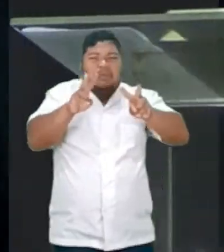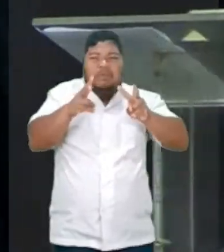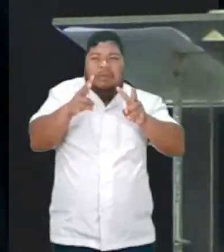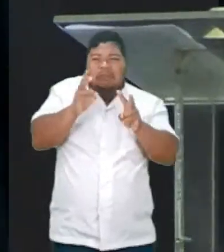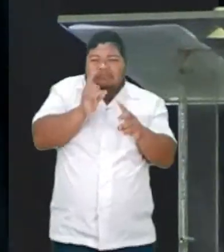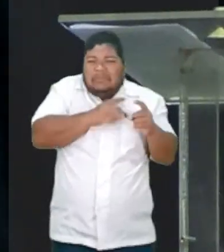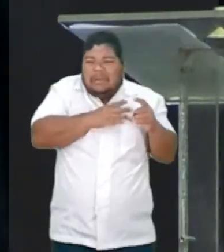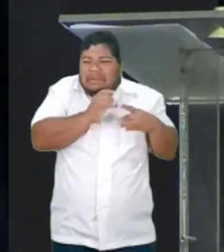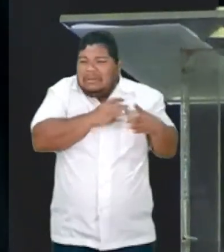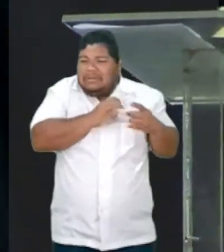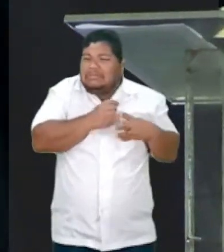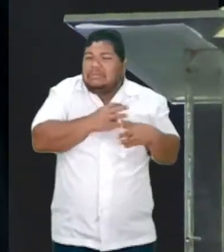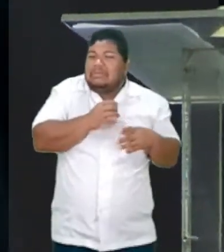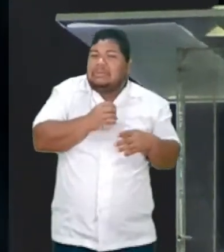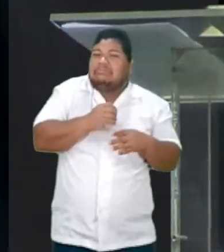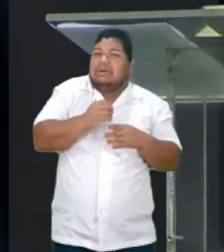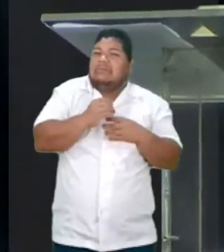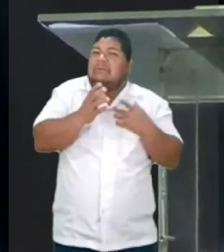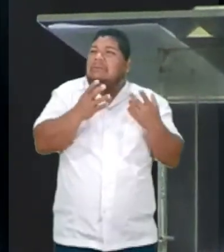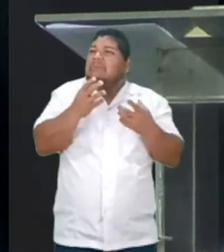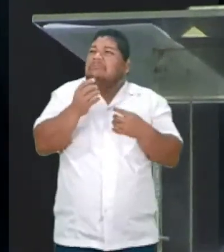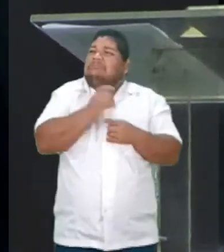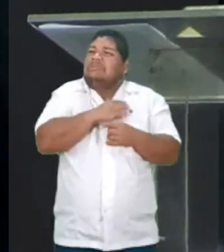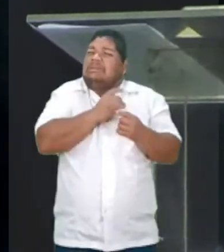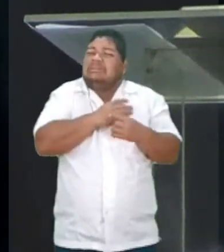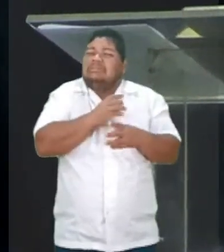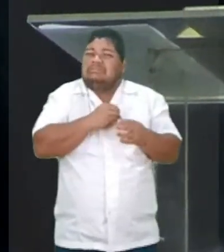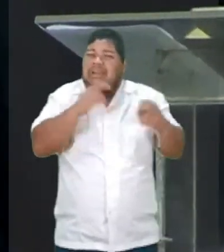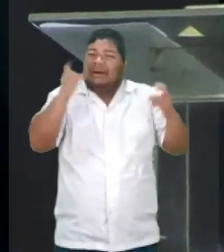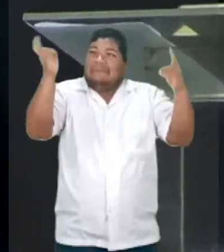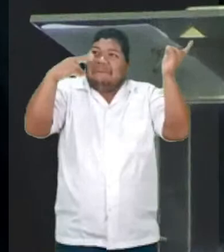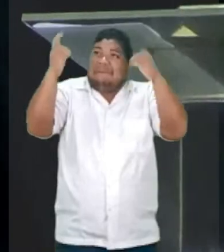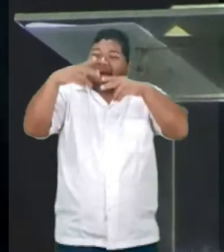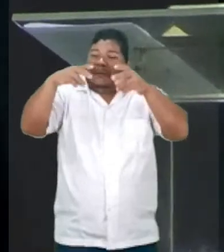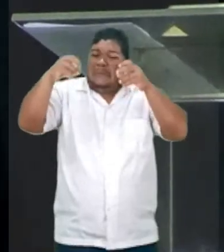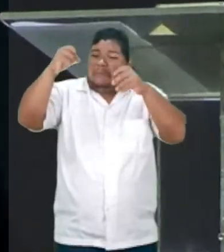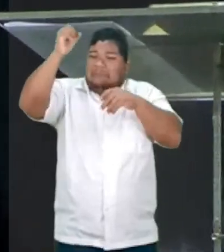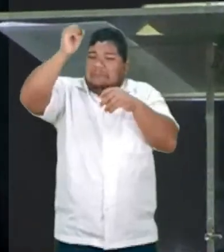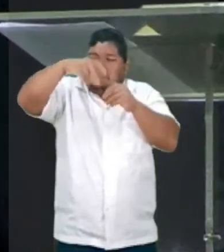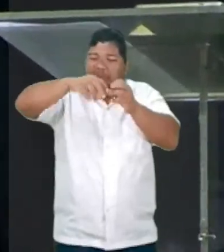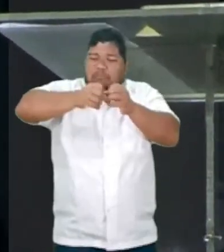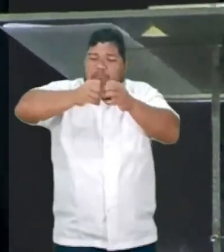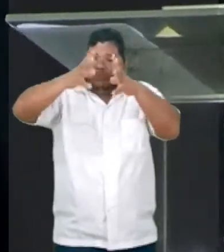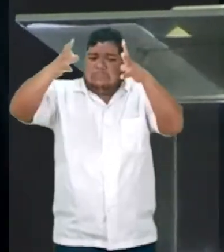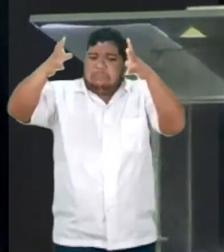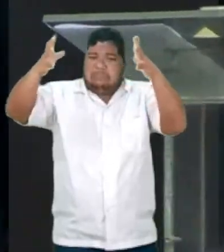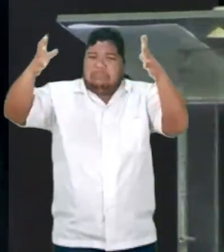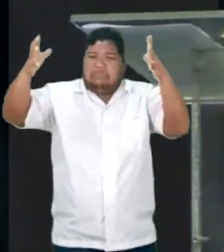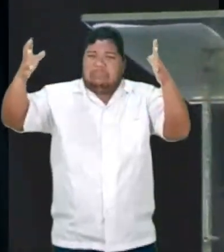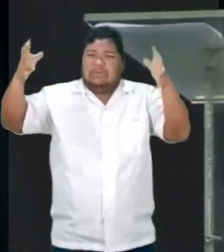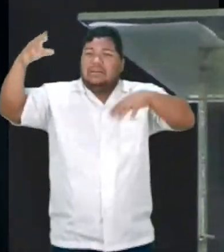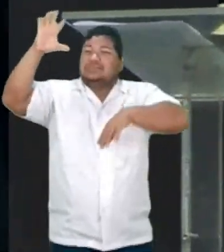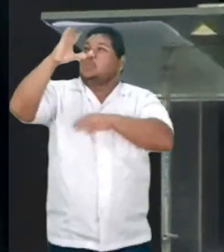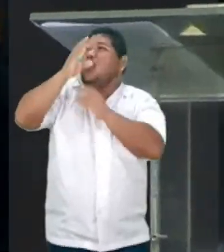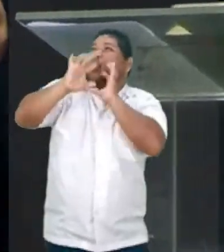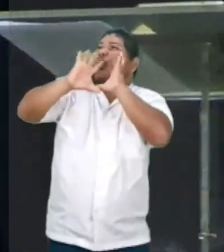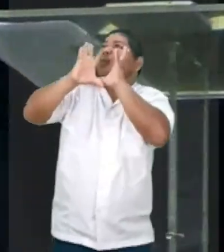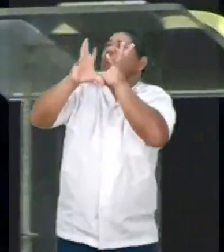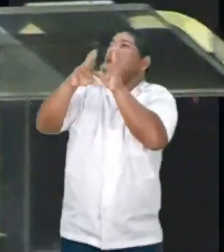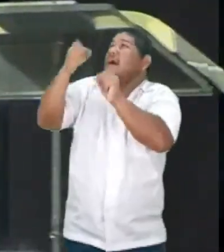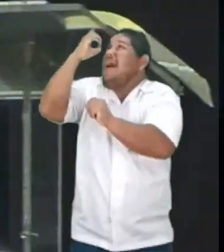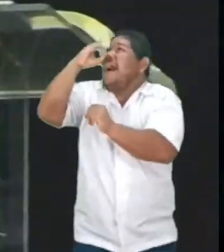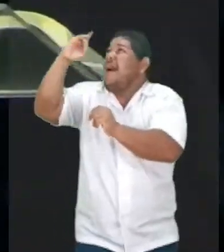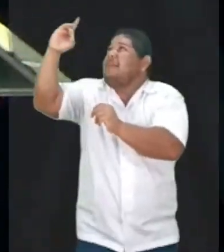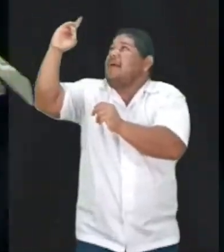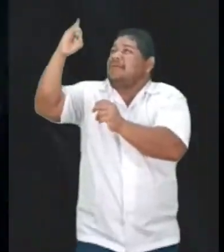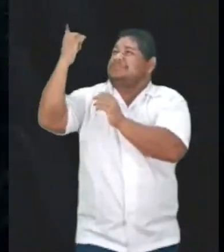guerra nuclear. Preste atenção, tudo está nas mãos de Deus, tudo